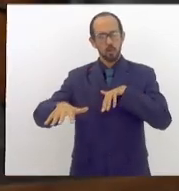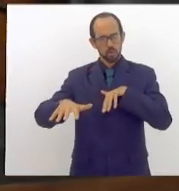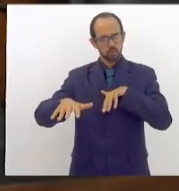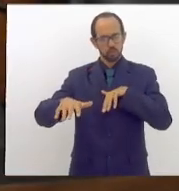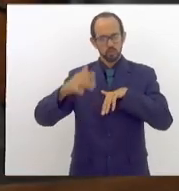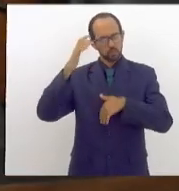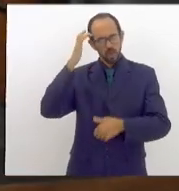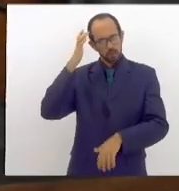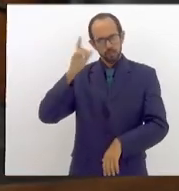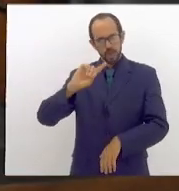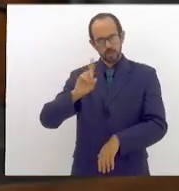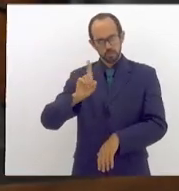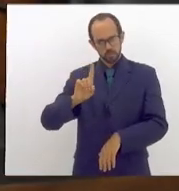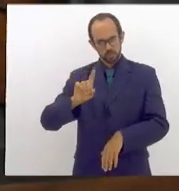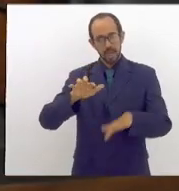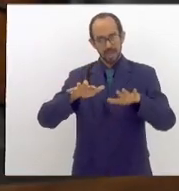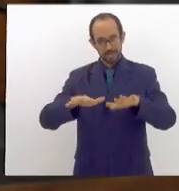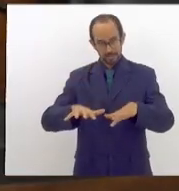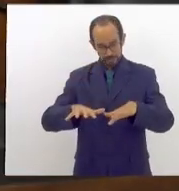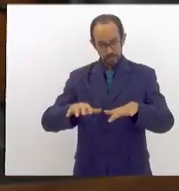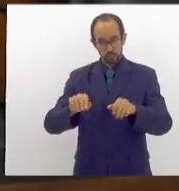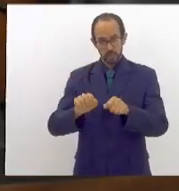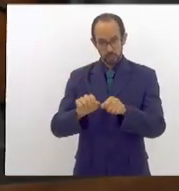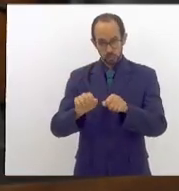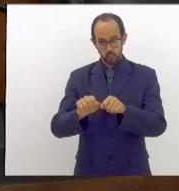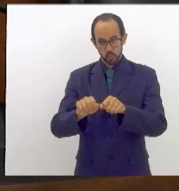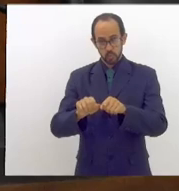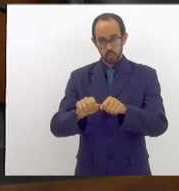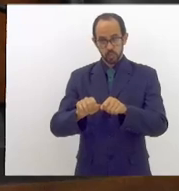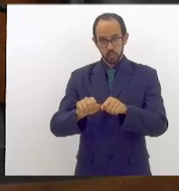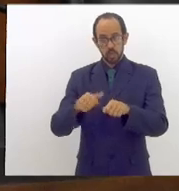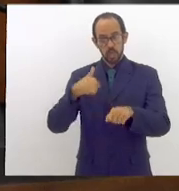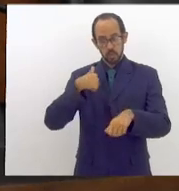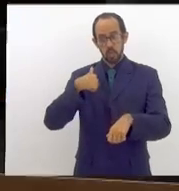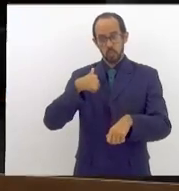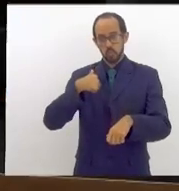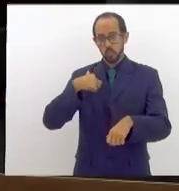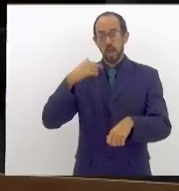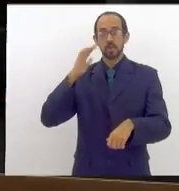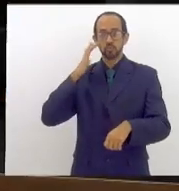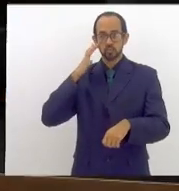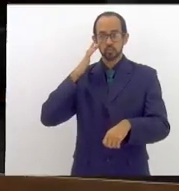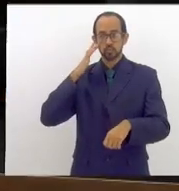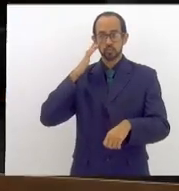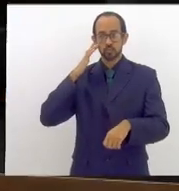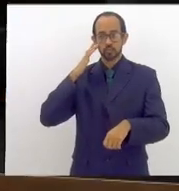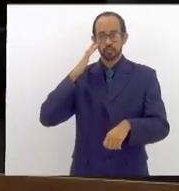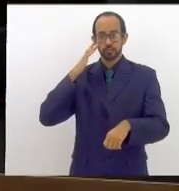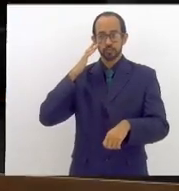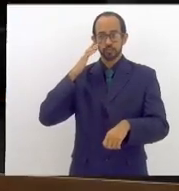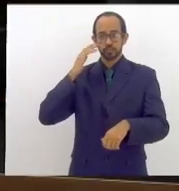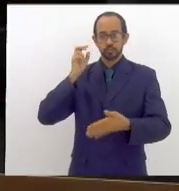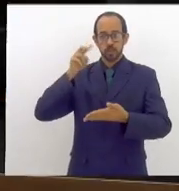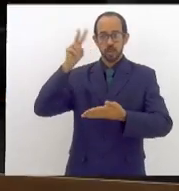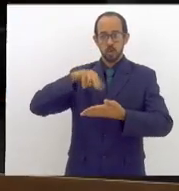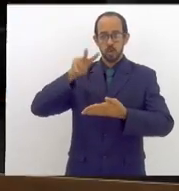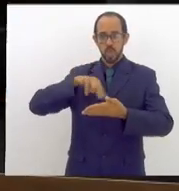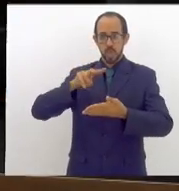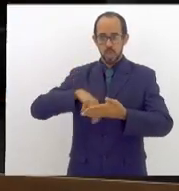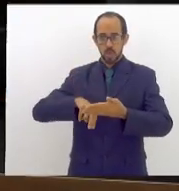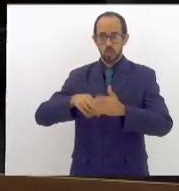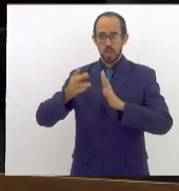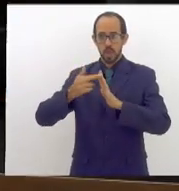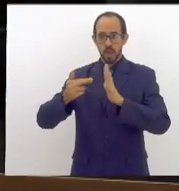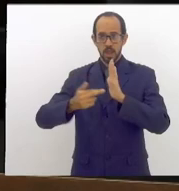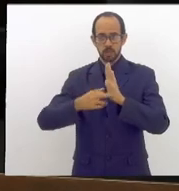fácil assim imposto eu considero que com isso eu li o relatório que